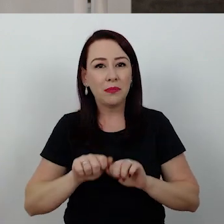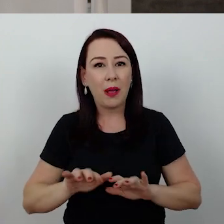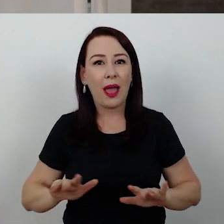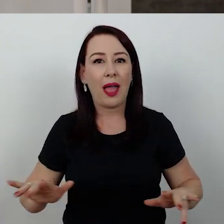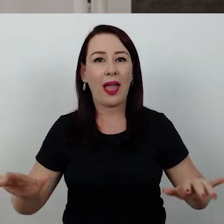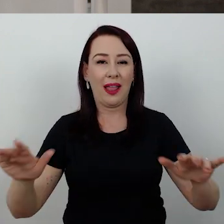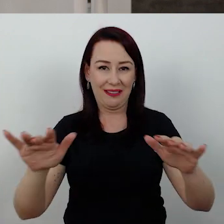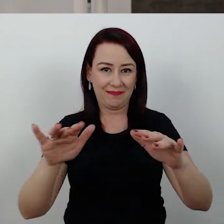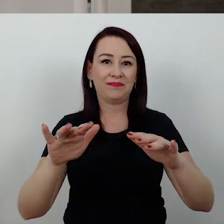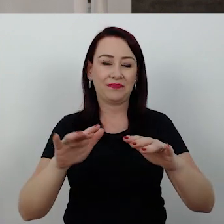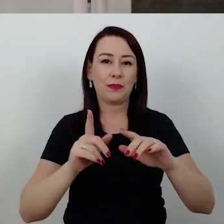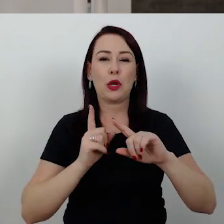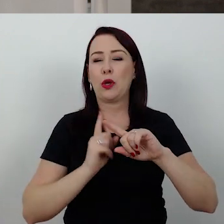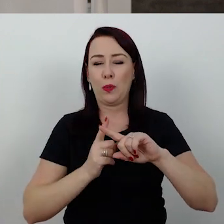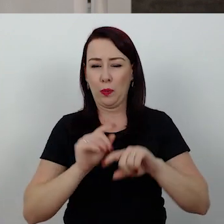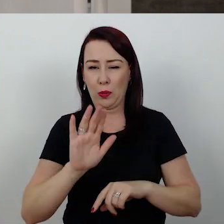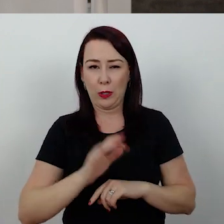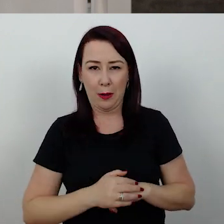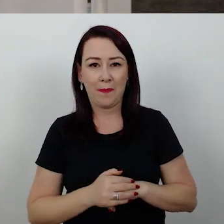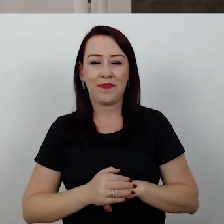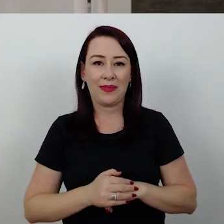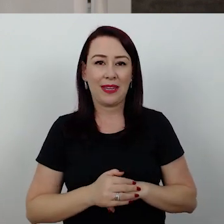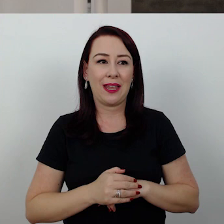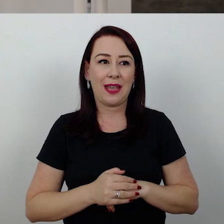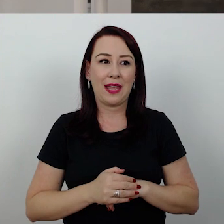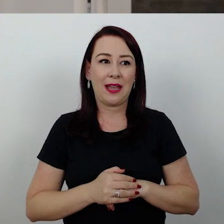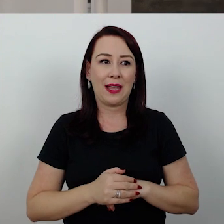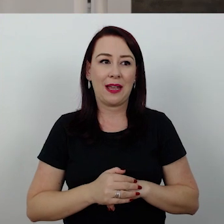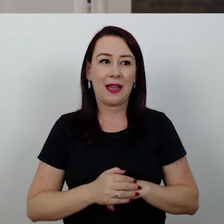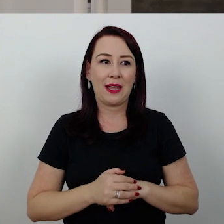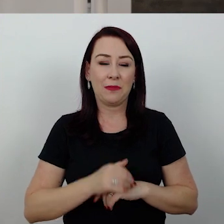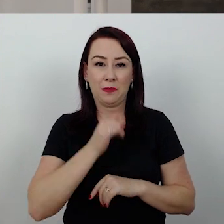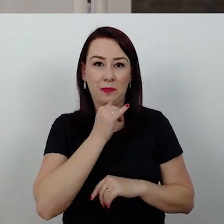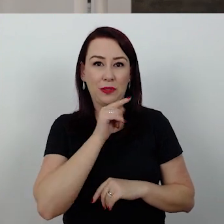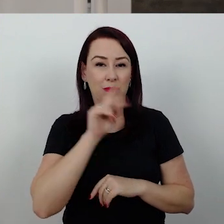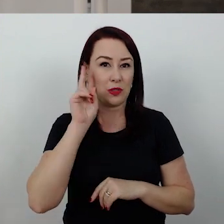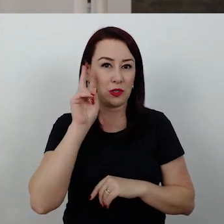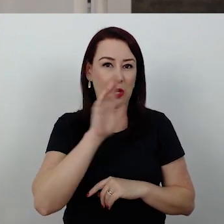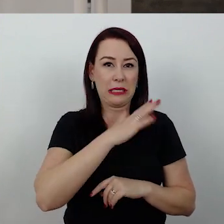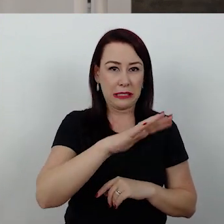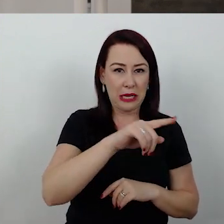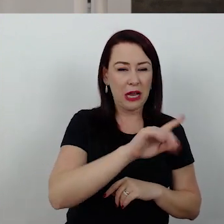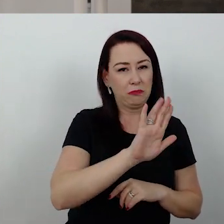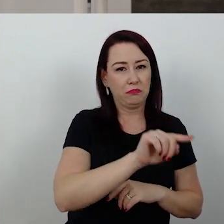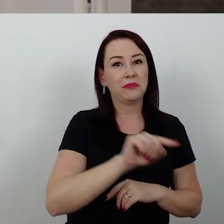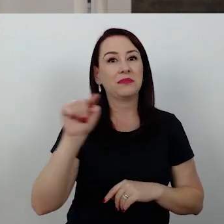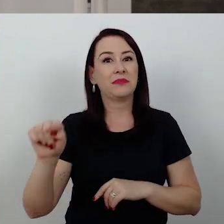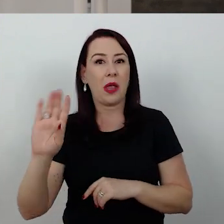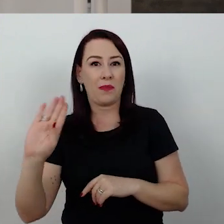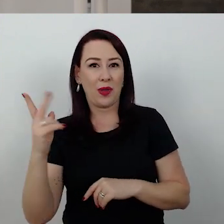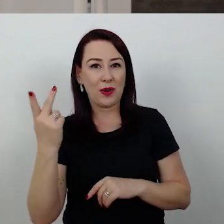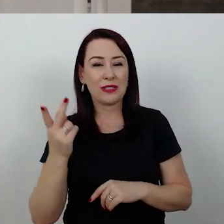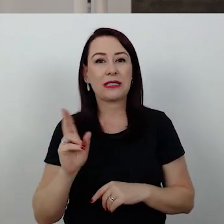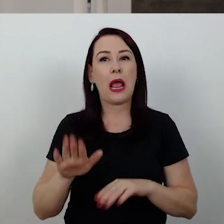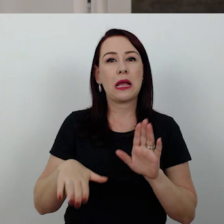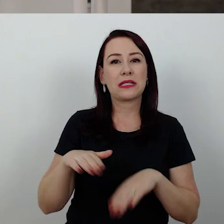que é importante ressaltar. Por que eu estou dizendo isso? Não exatamente o caso de Santos, mas no caso de Belo Horizonte, a gente tem sempre